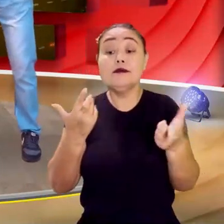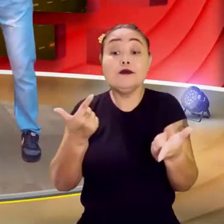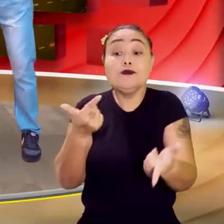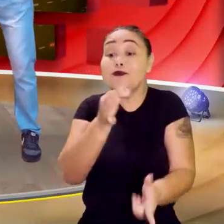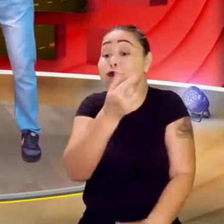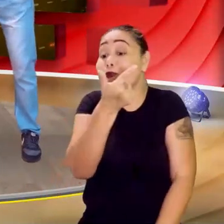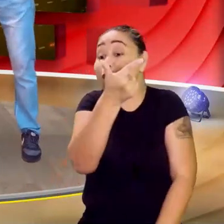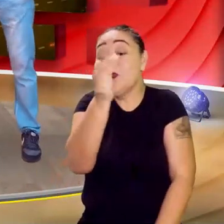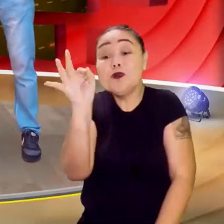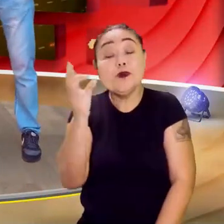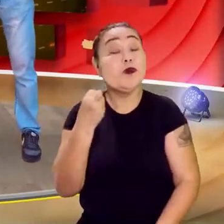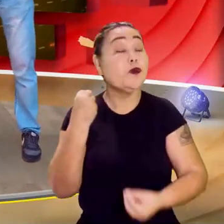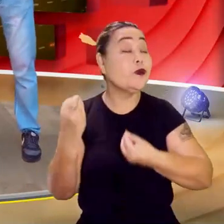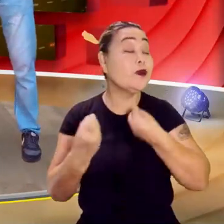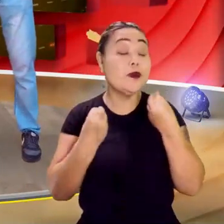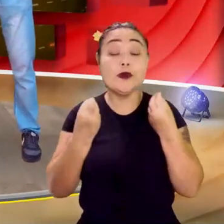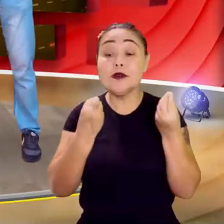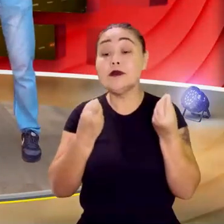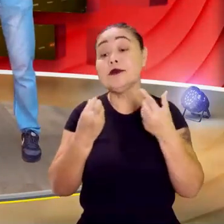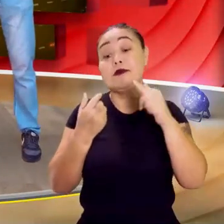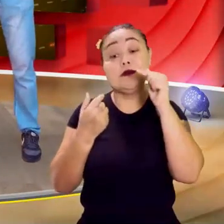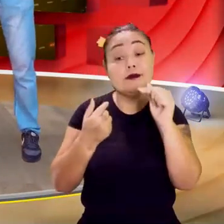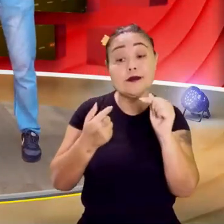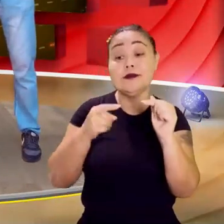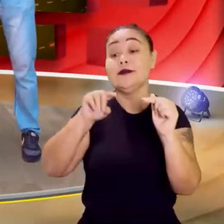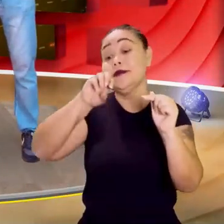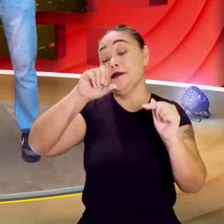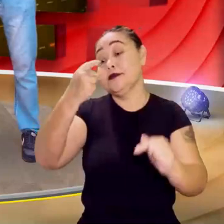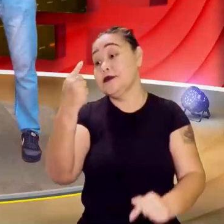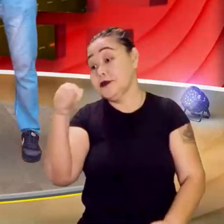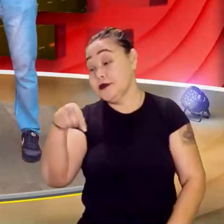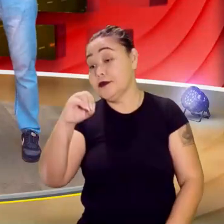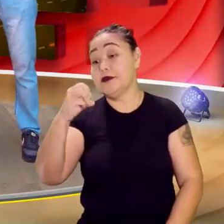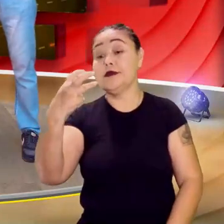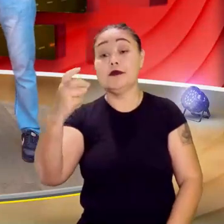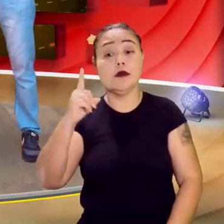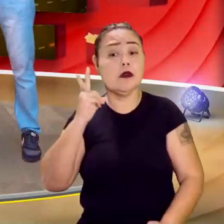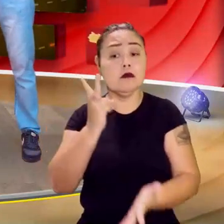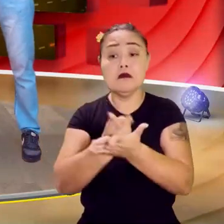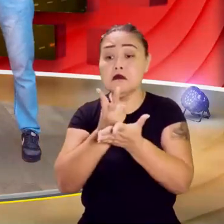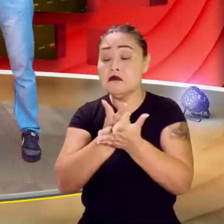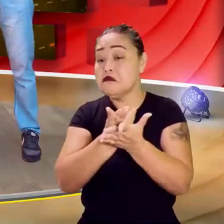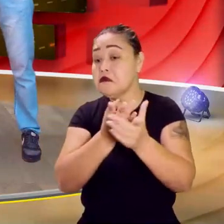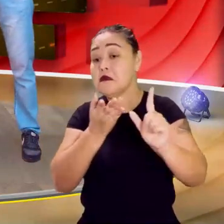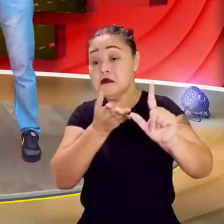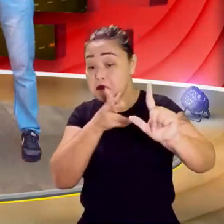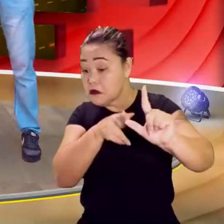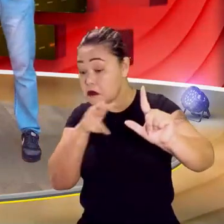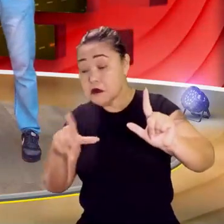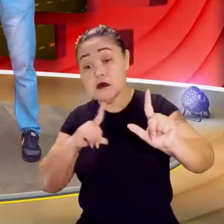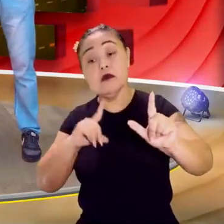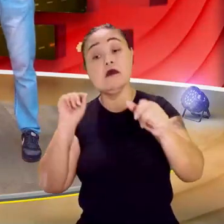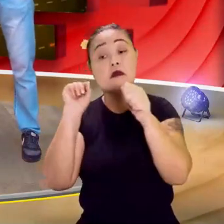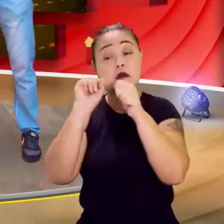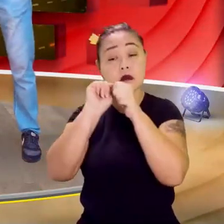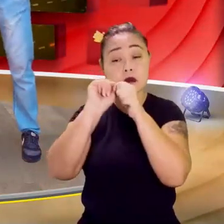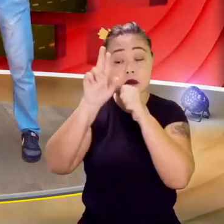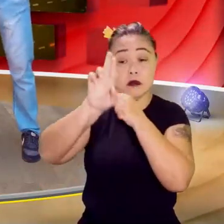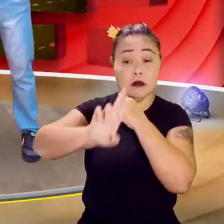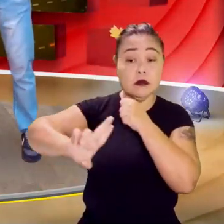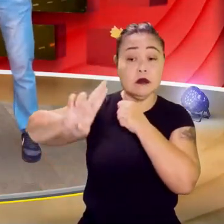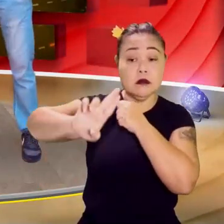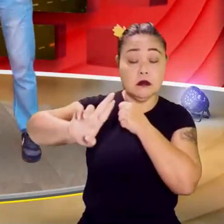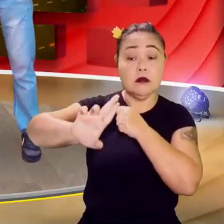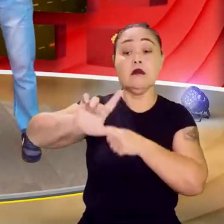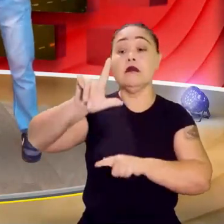tem outro jeito. Não tem como a gente deixar o 7 e 1,035 na mesma base. Então, por isso foi feito a